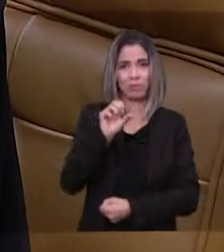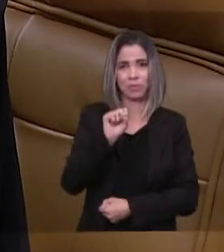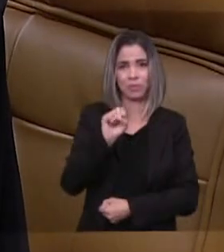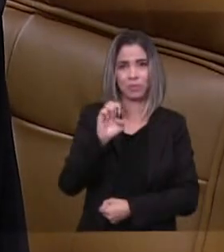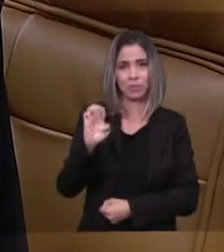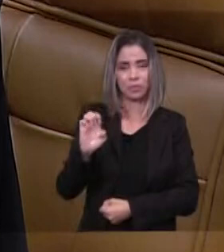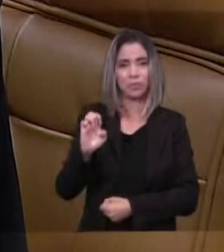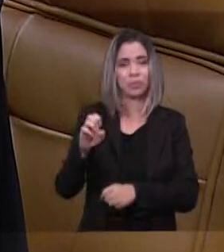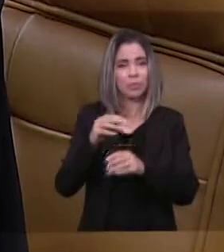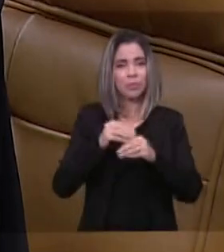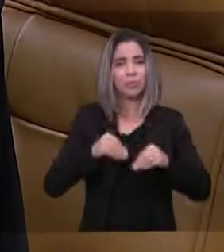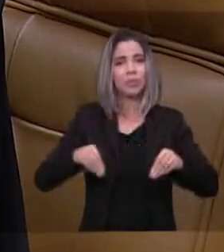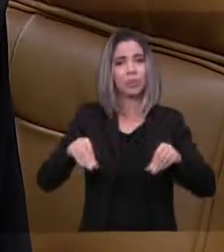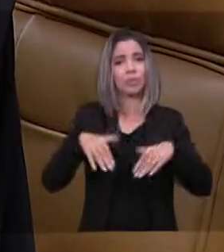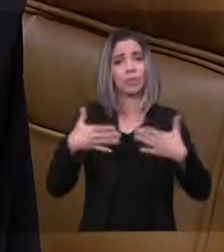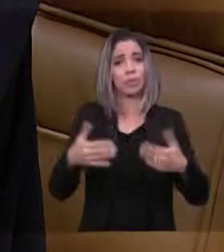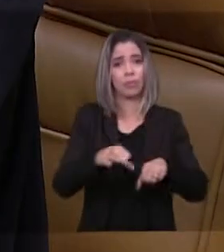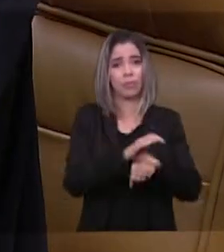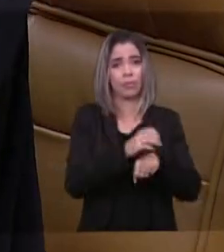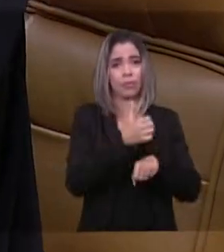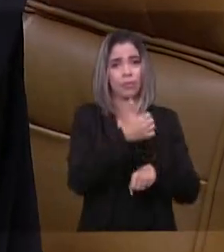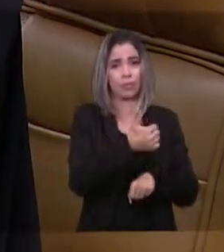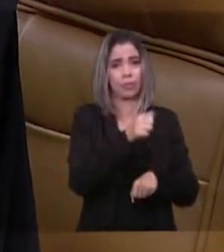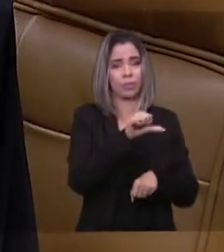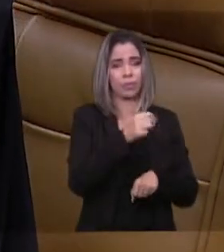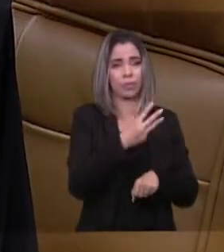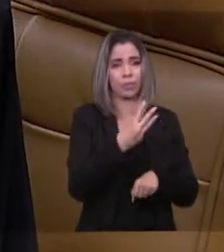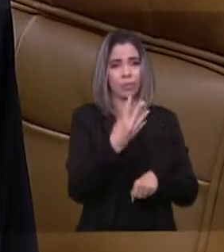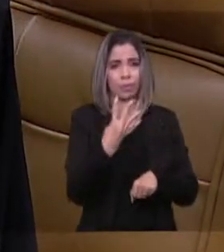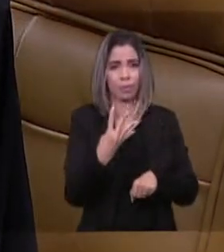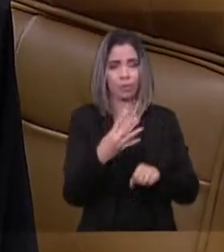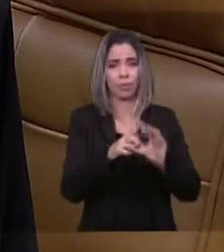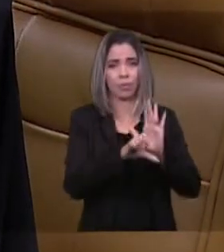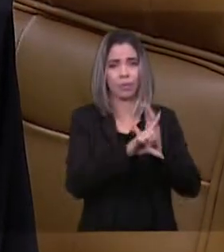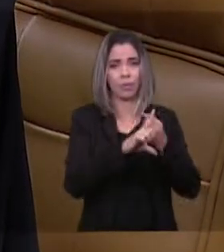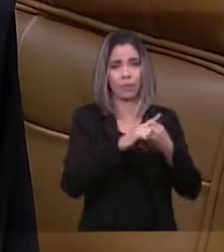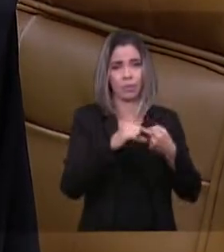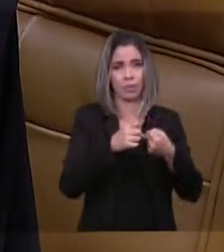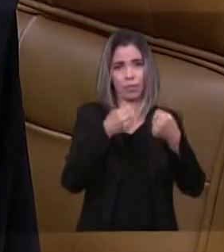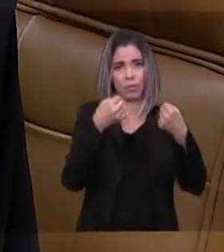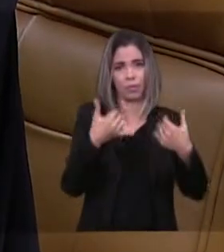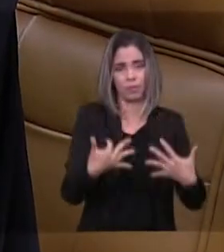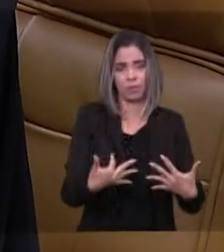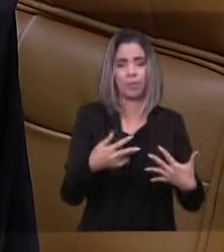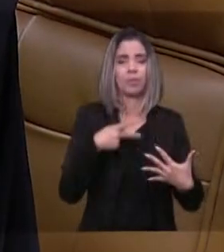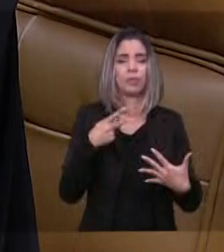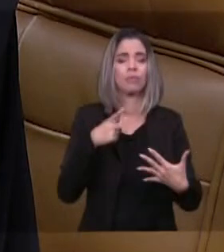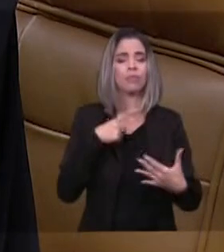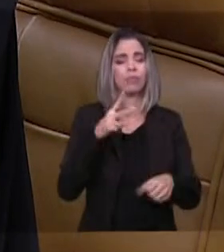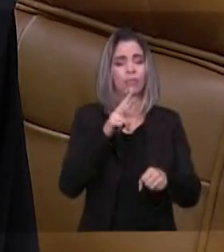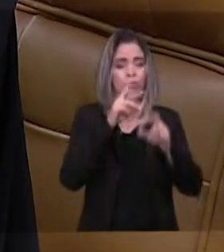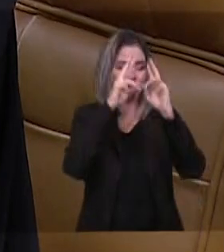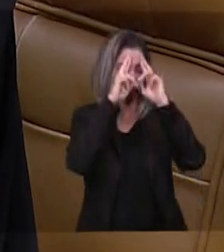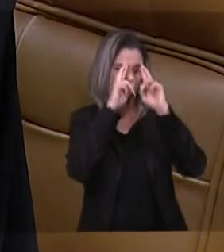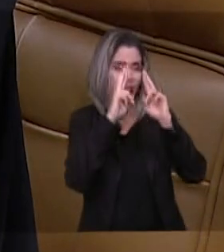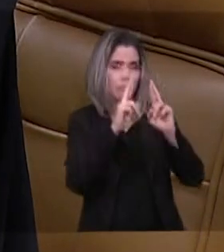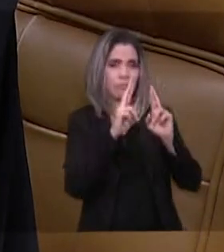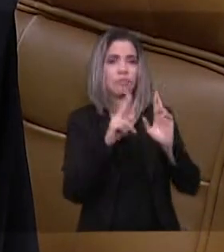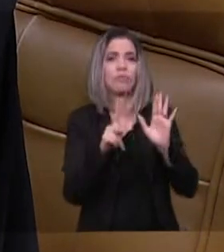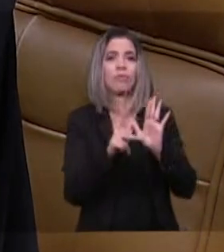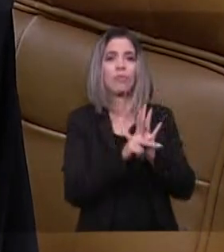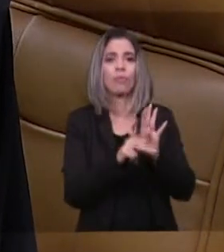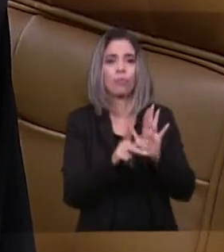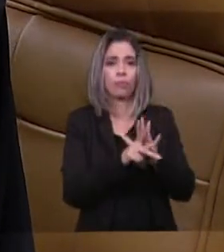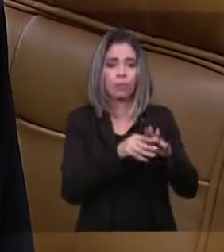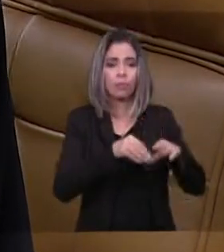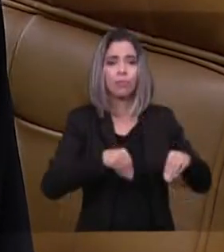de 1934, o artigo 129 previa: será respeitada a posse de terras e silvícolas que nelas